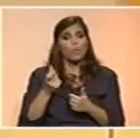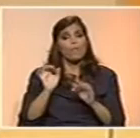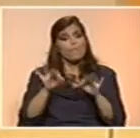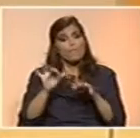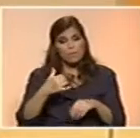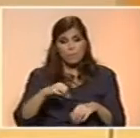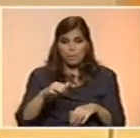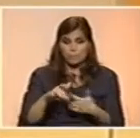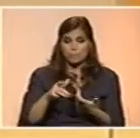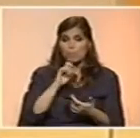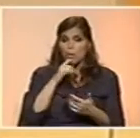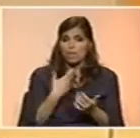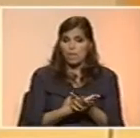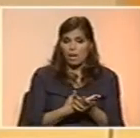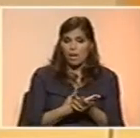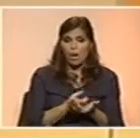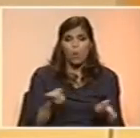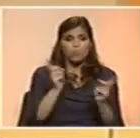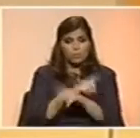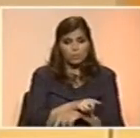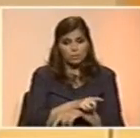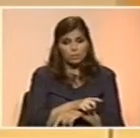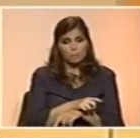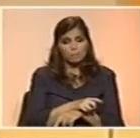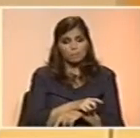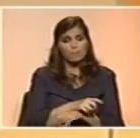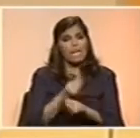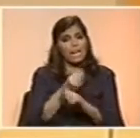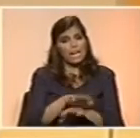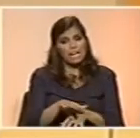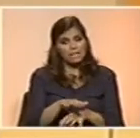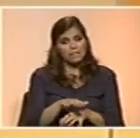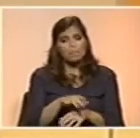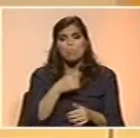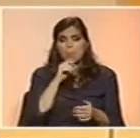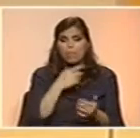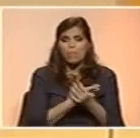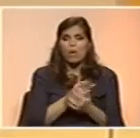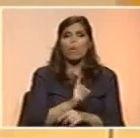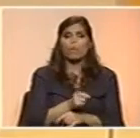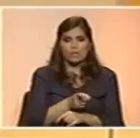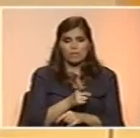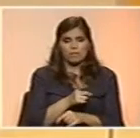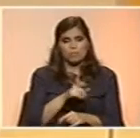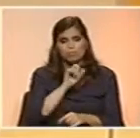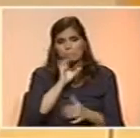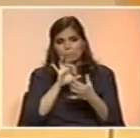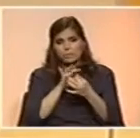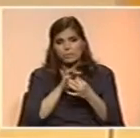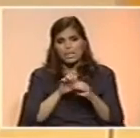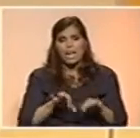de estrogénios, poderá ter um efeito exatamente contrário. Em crianças numa idade... O que é que pode provocar? O que é que pode fazer? Pode-se relacionar com